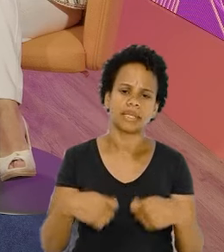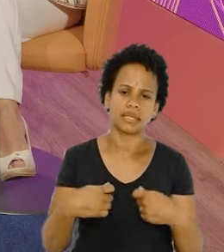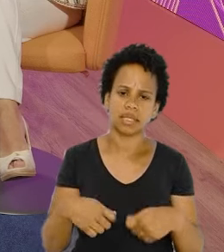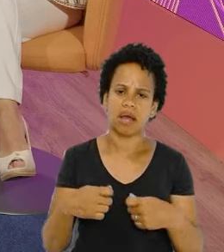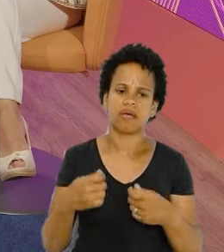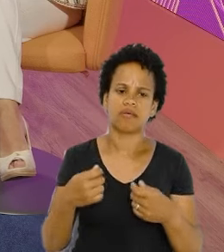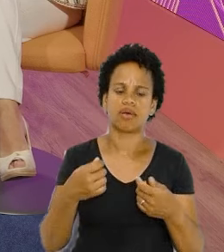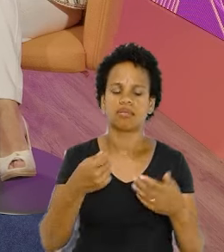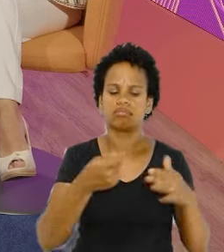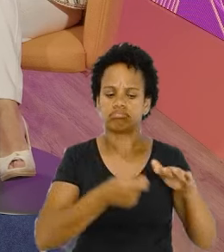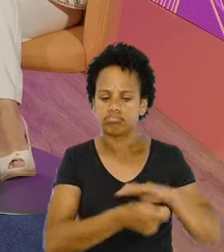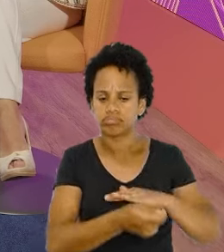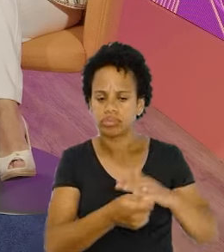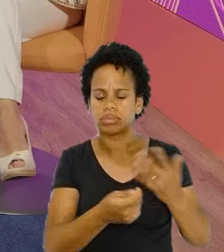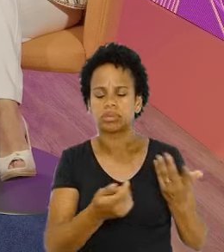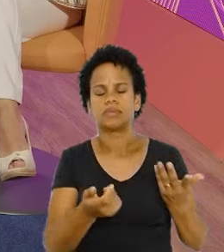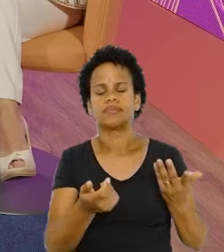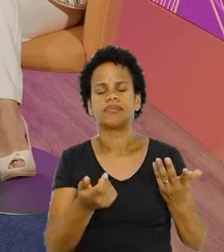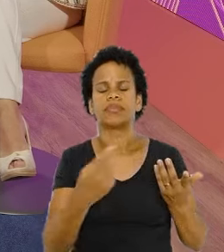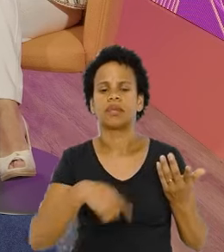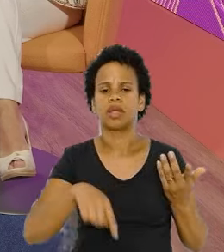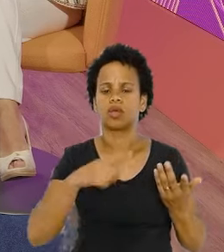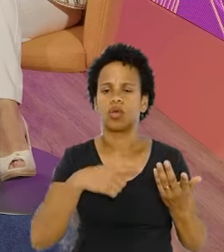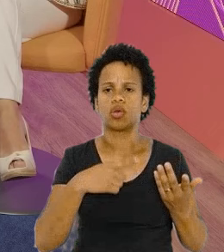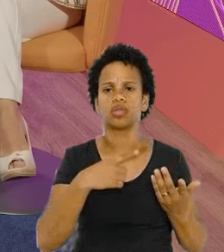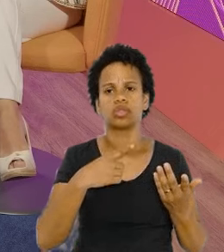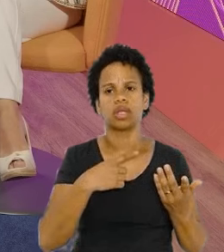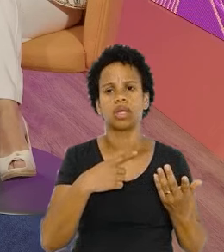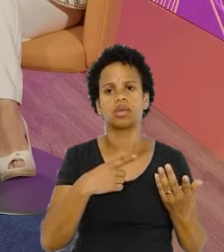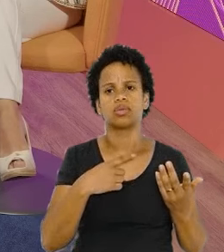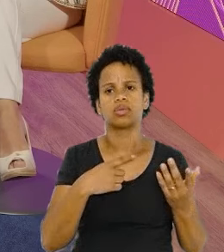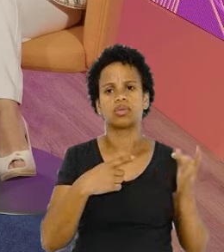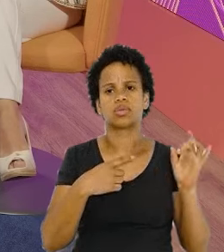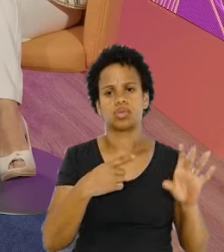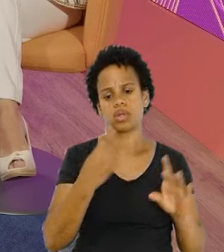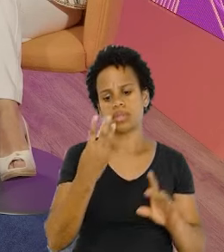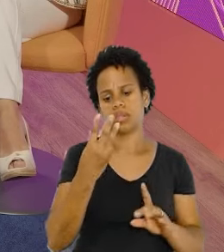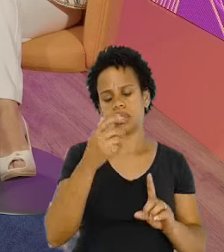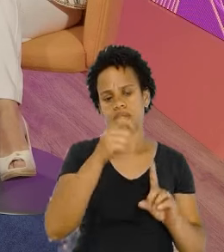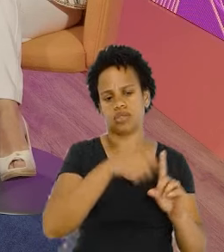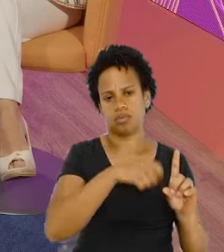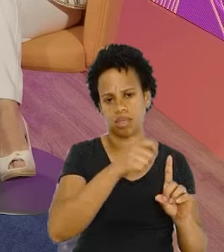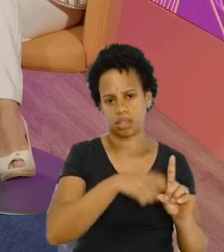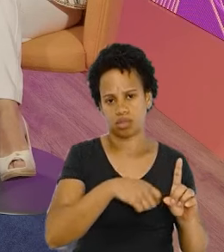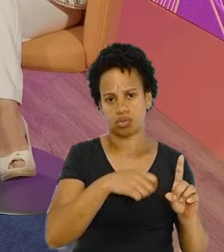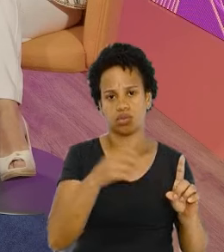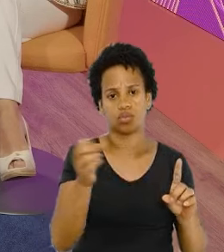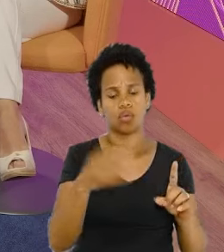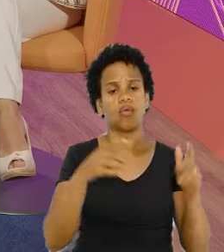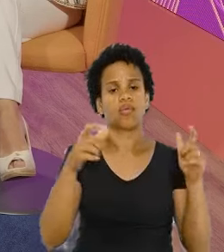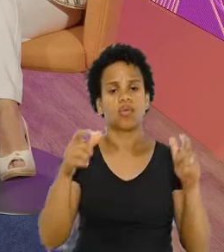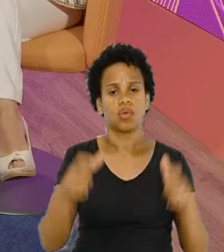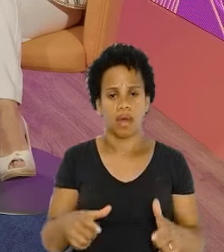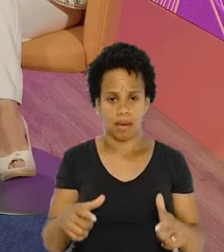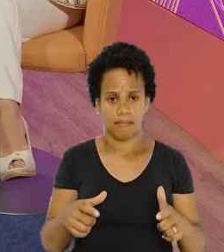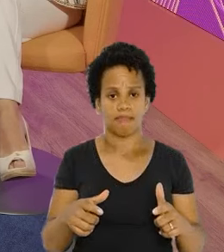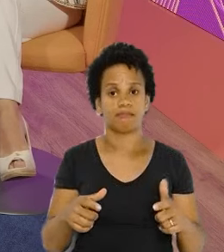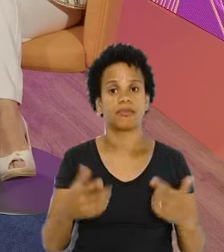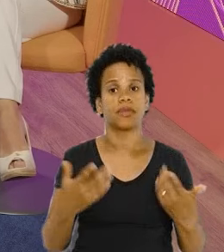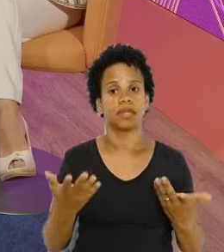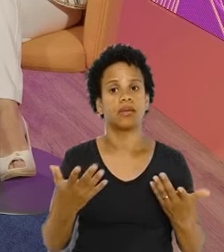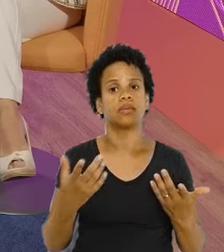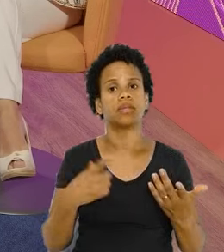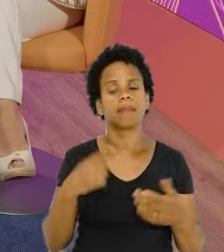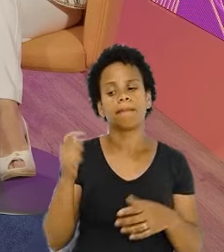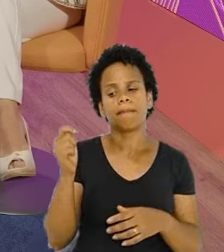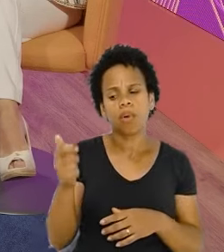enxertar ali dentro para poder porque nós estamos apenas com 3S meses nosso novo local né então a demanda ainda é